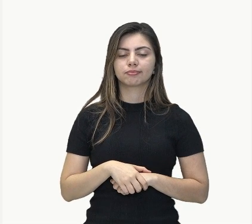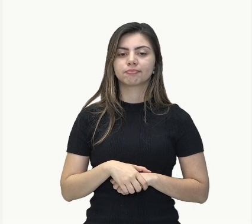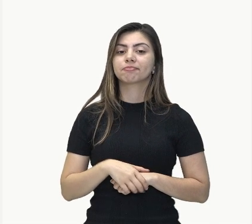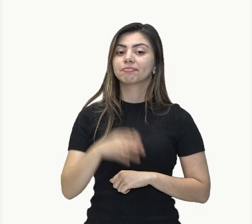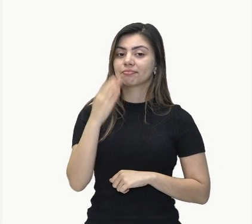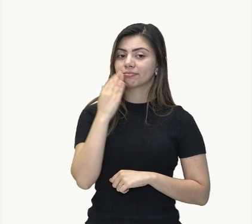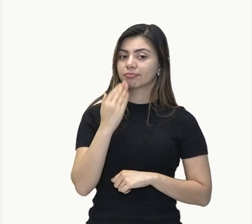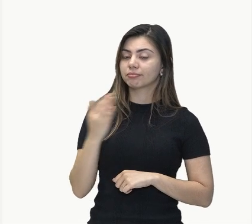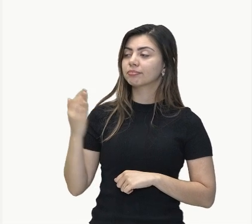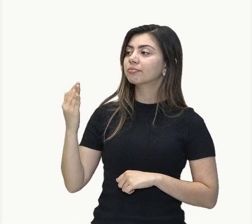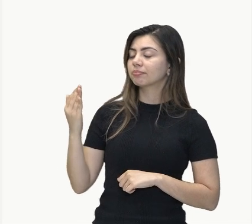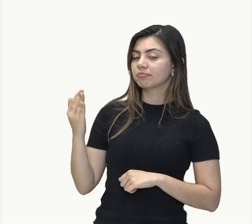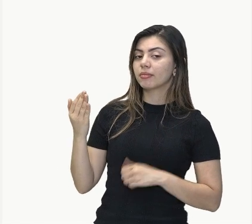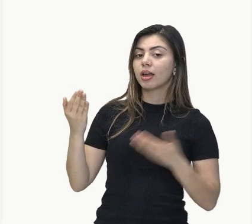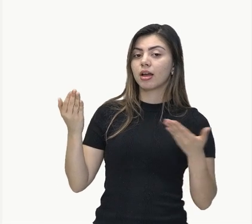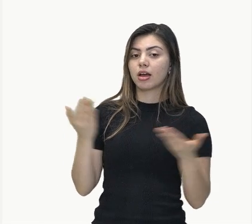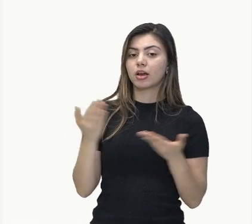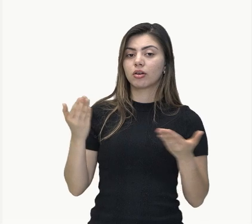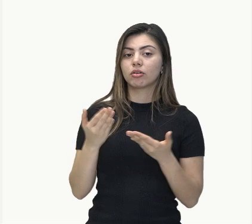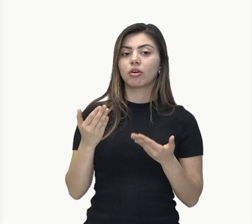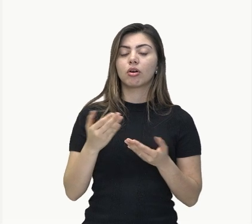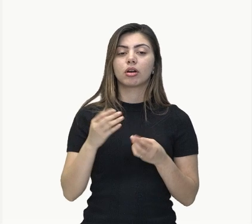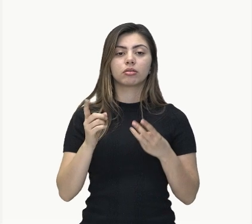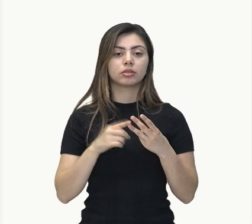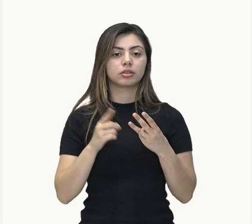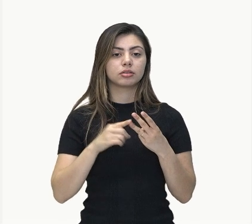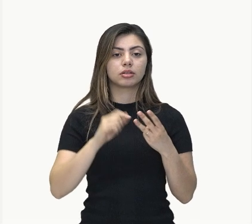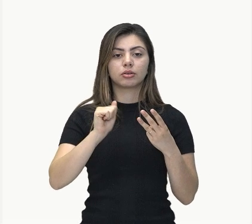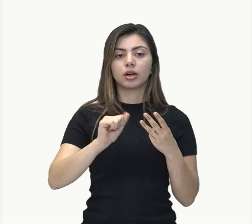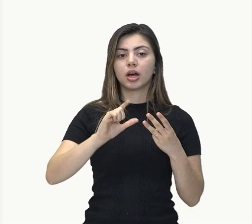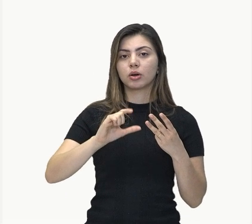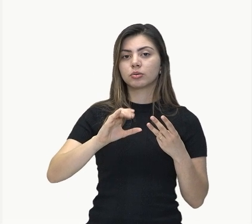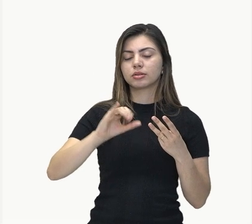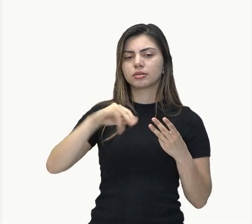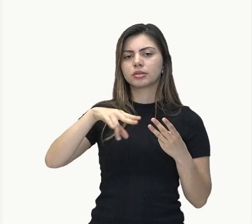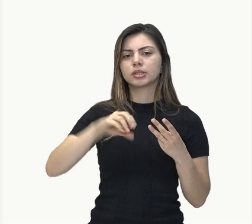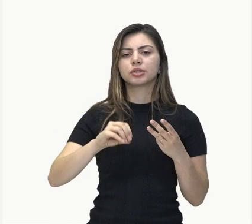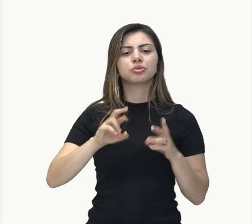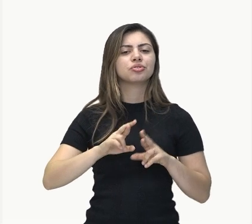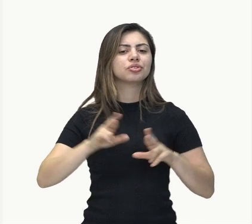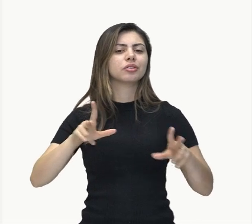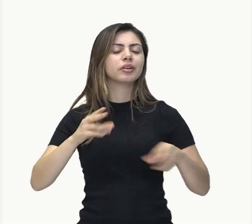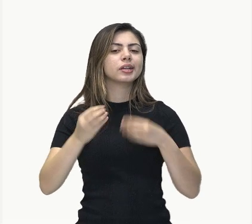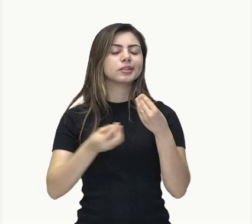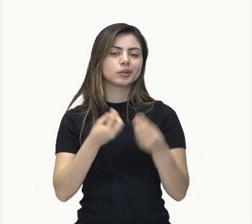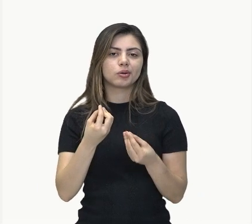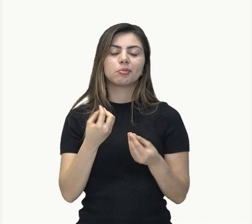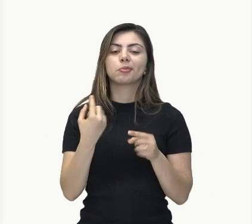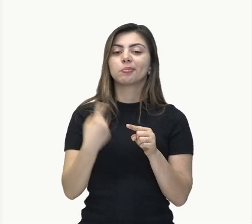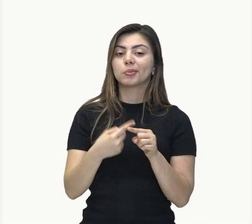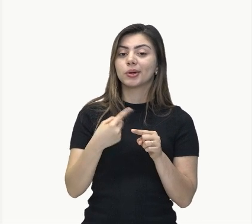Aqui é um alcino. O alcino, o que vai mudar? É a presença da